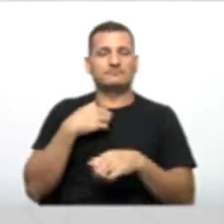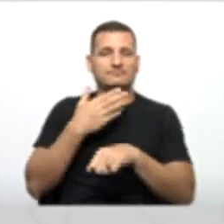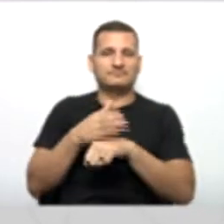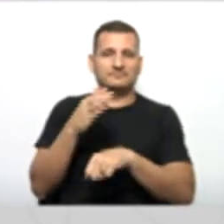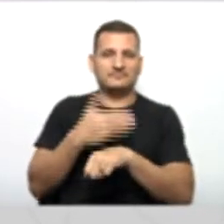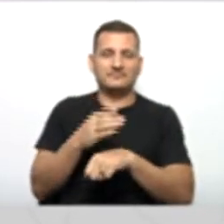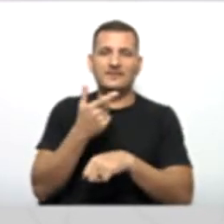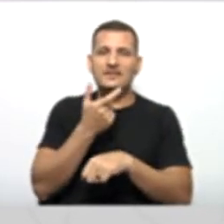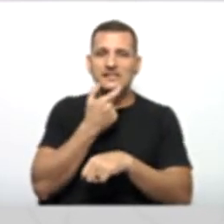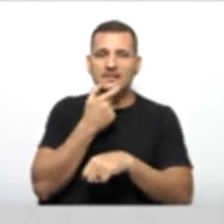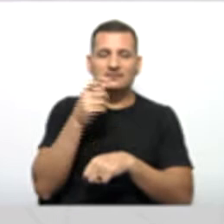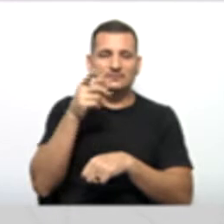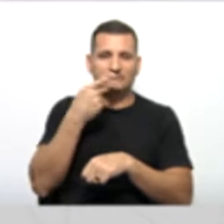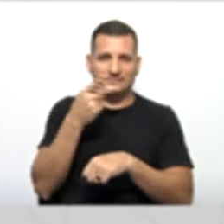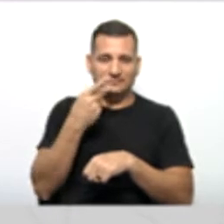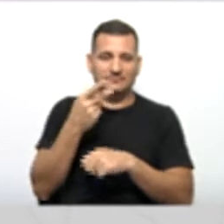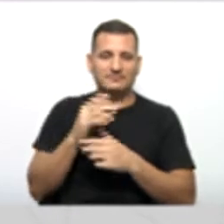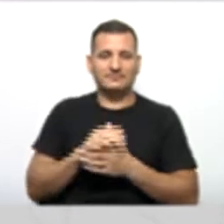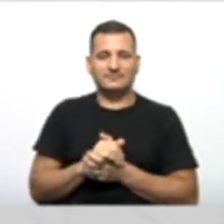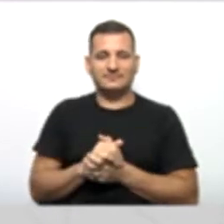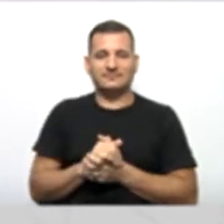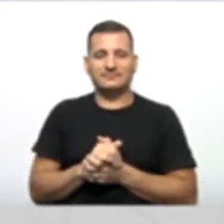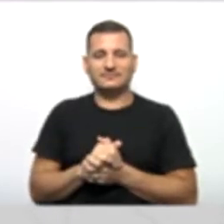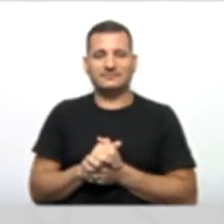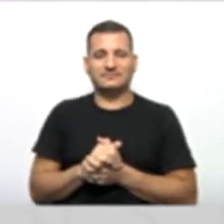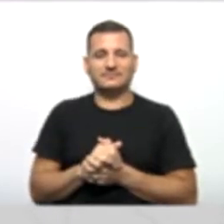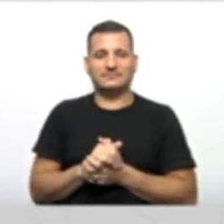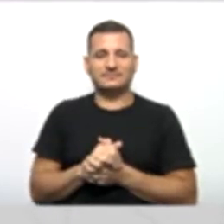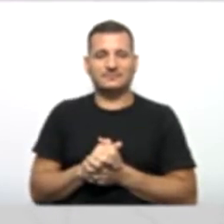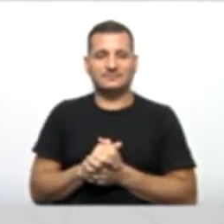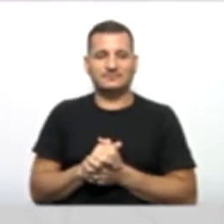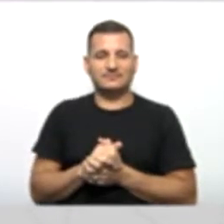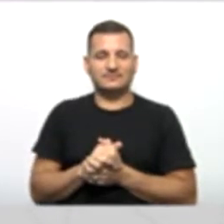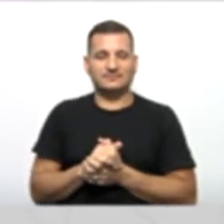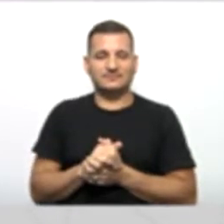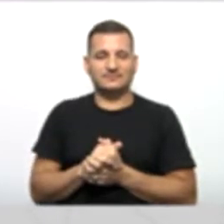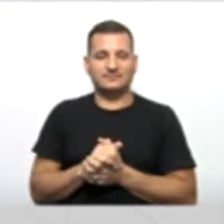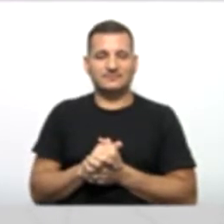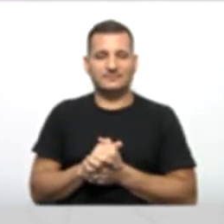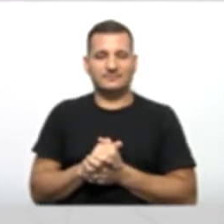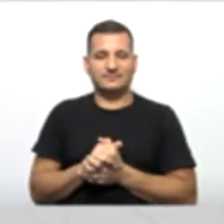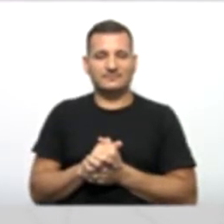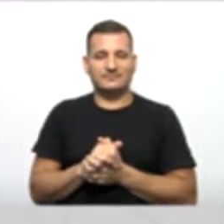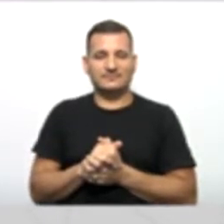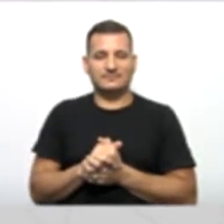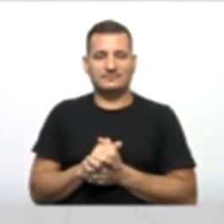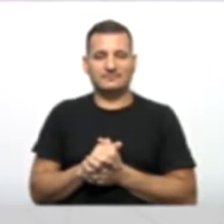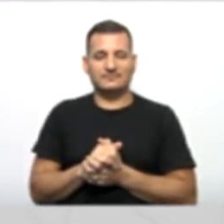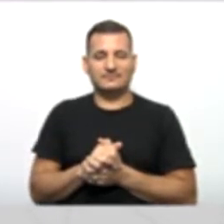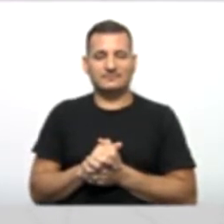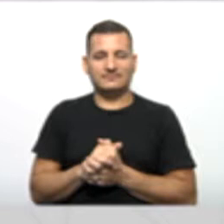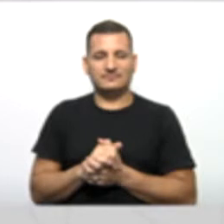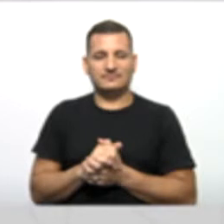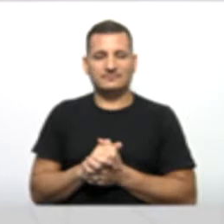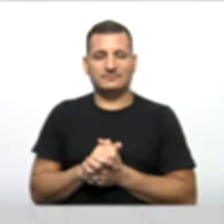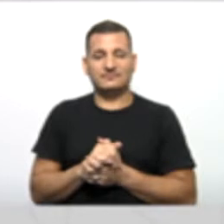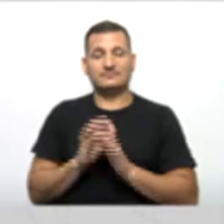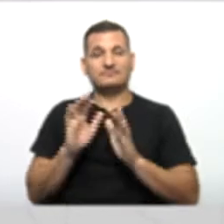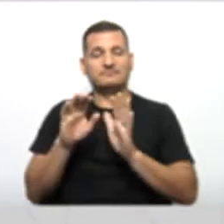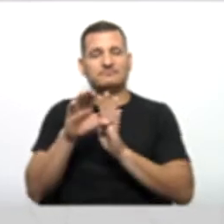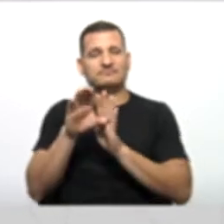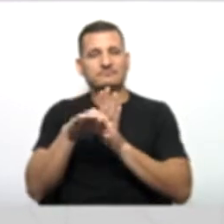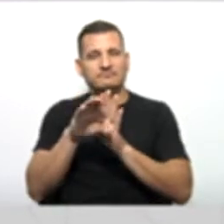falar essas equipes a gente quer ii língua de gelo é impossível mas não vai sair do jeito que eu queria com os